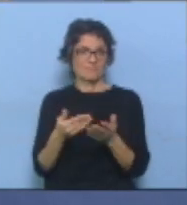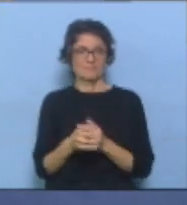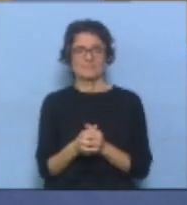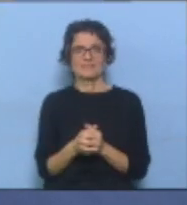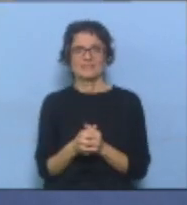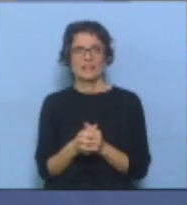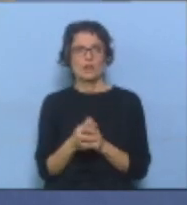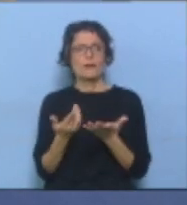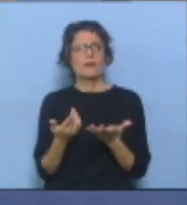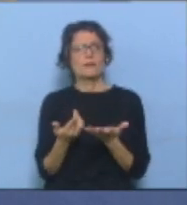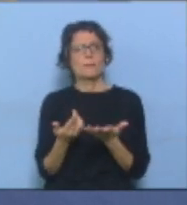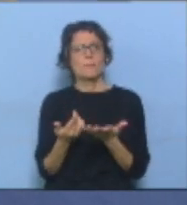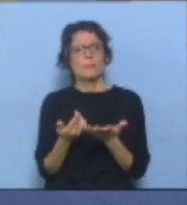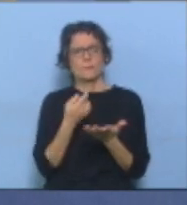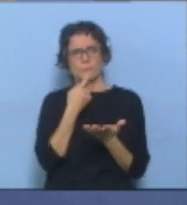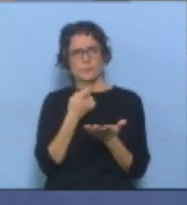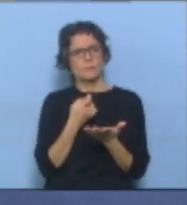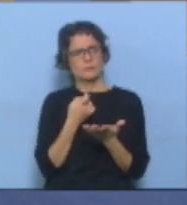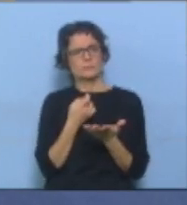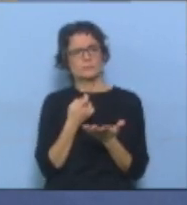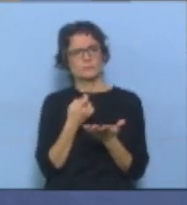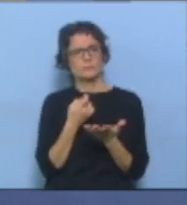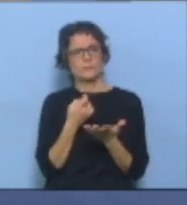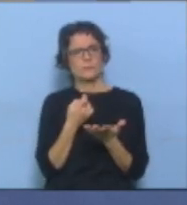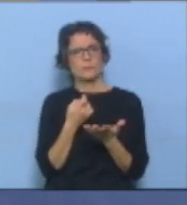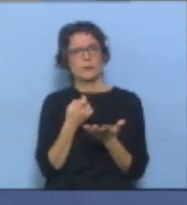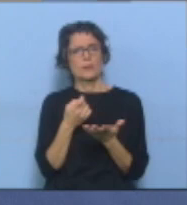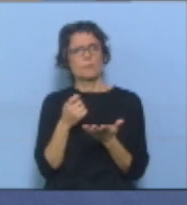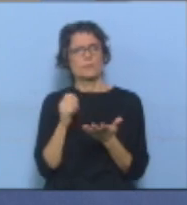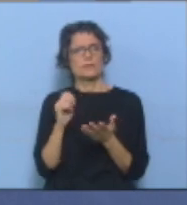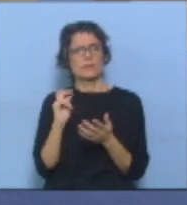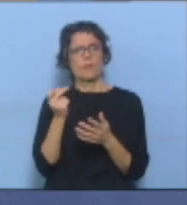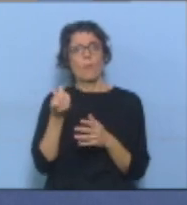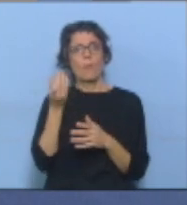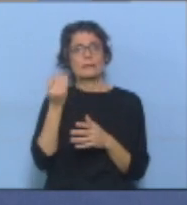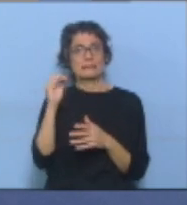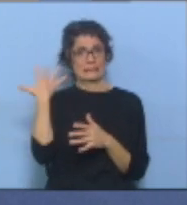concretizando este batismo que recebeu há 5 anos atrás no dia-a-dia?